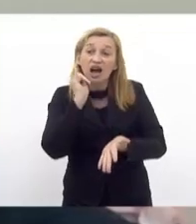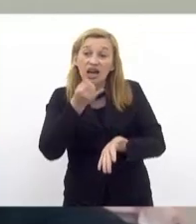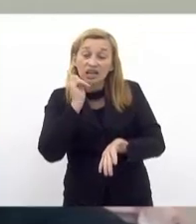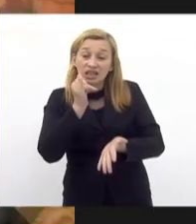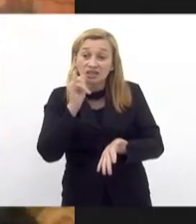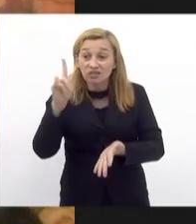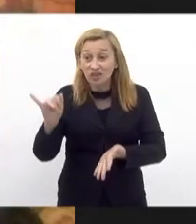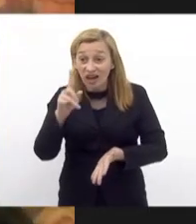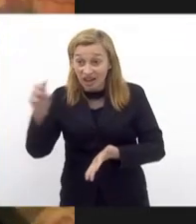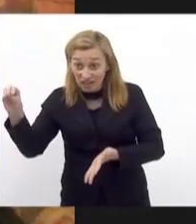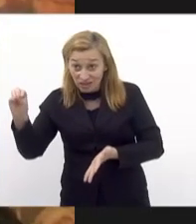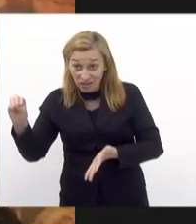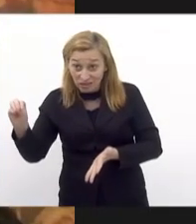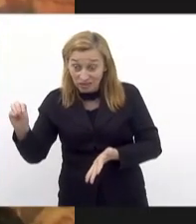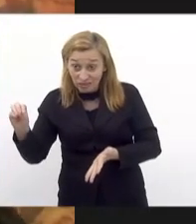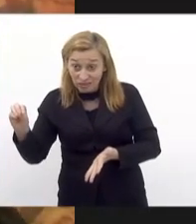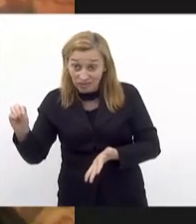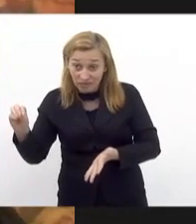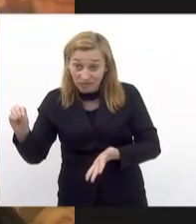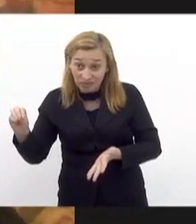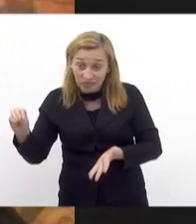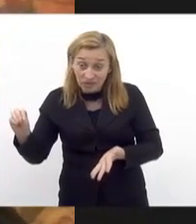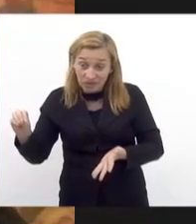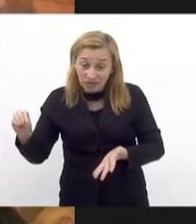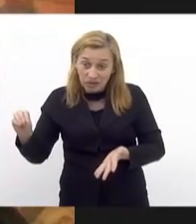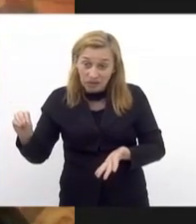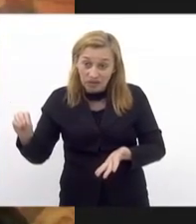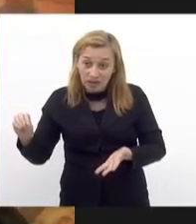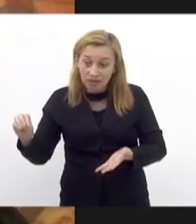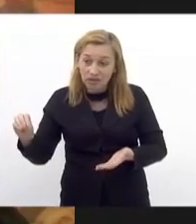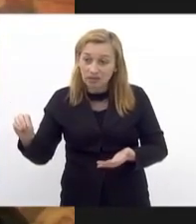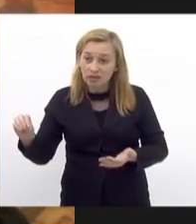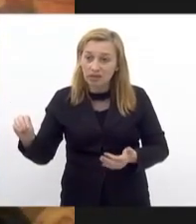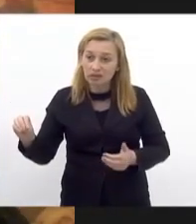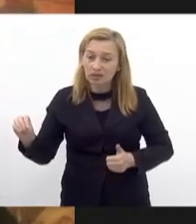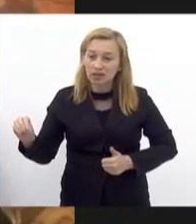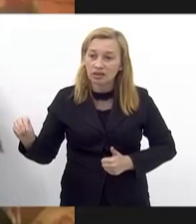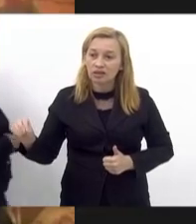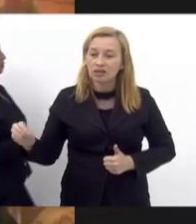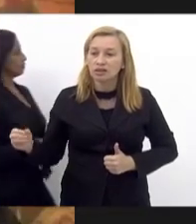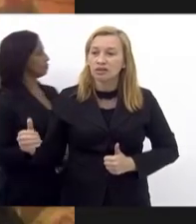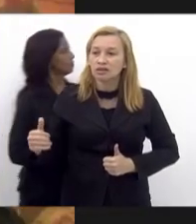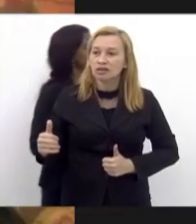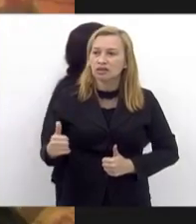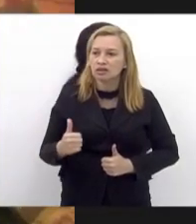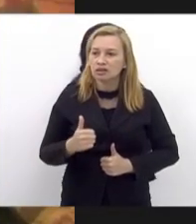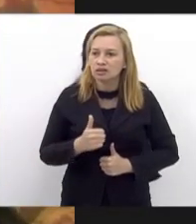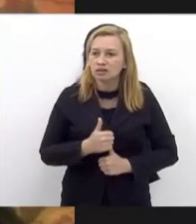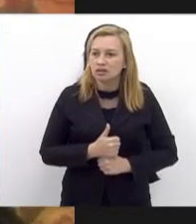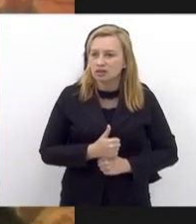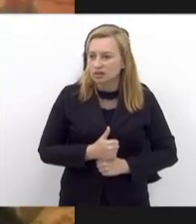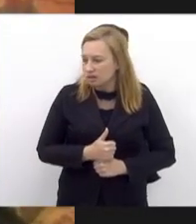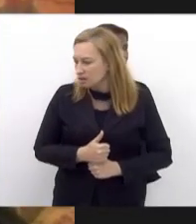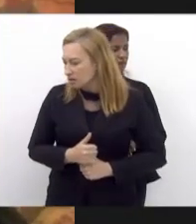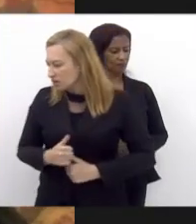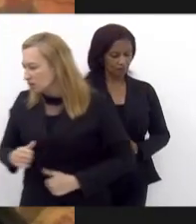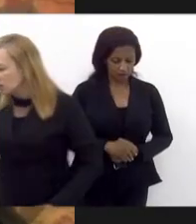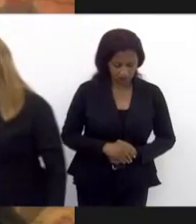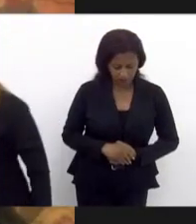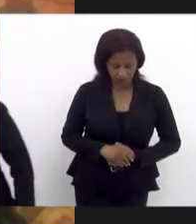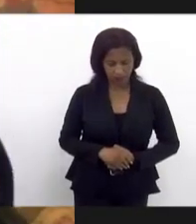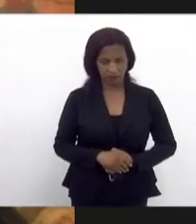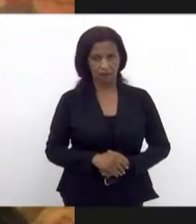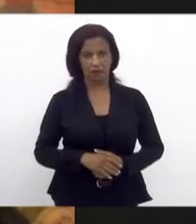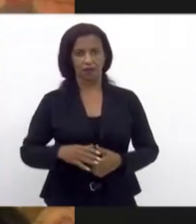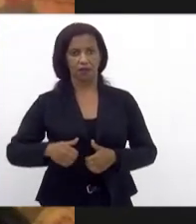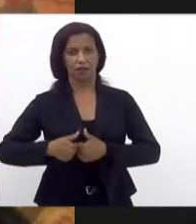do Galeão, se você incluir os 2 milhões de habitantes da Zona da Mata Mineira, ainda fica